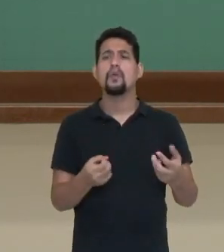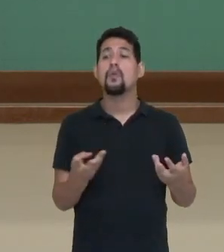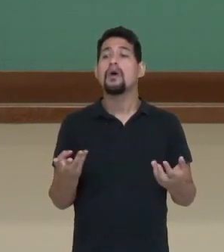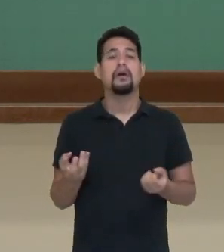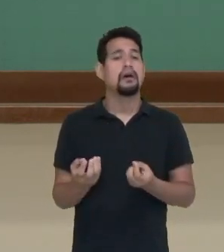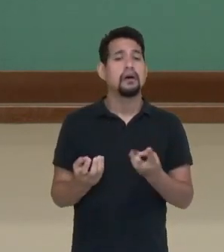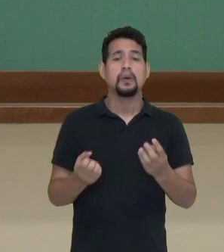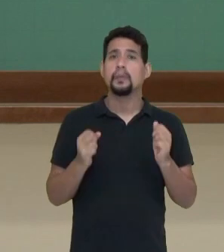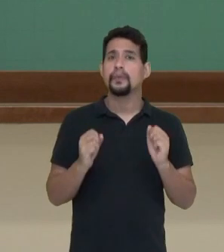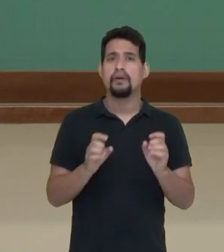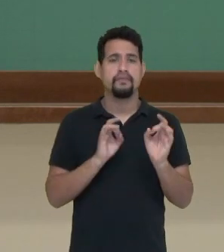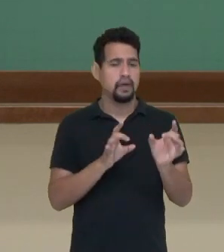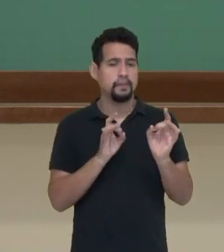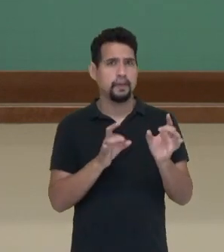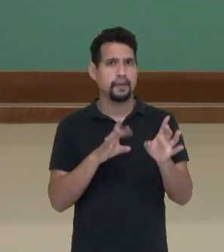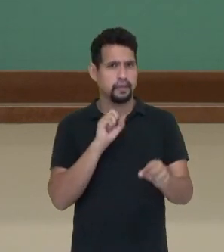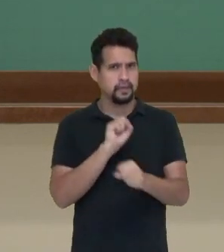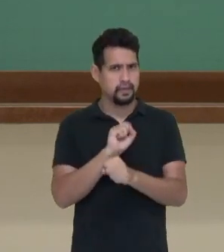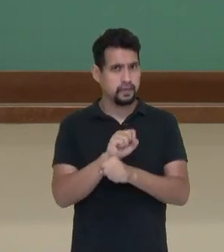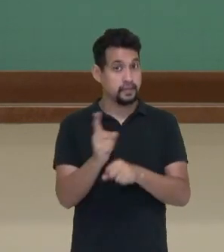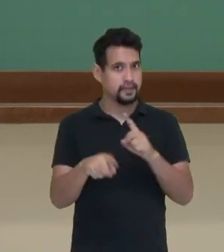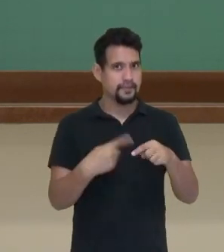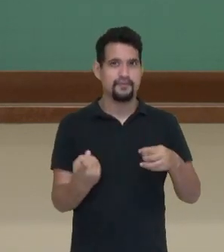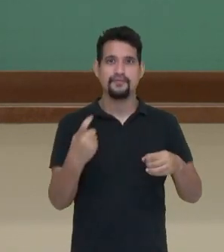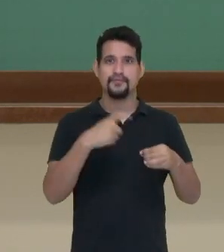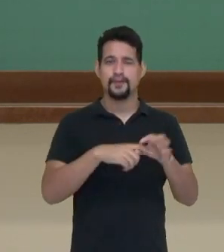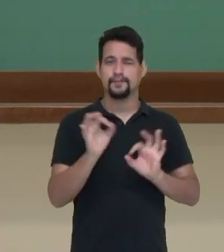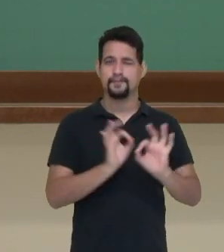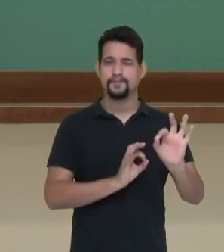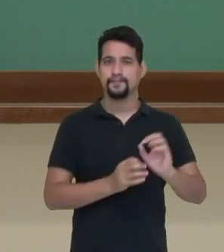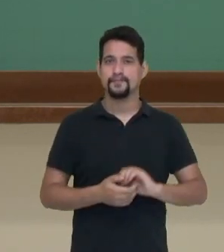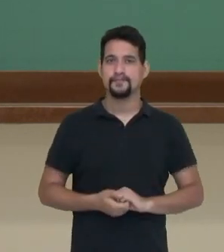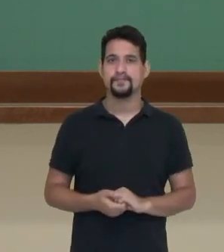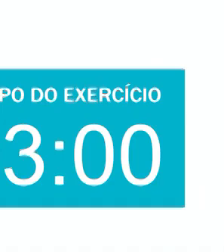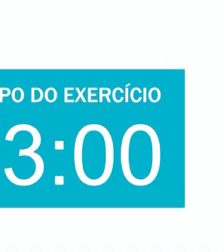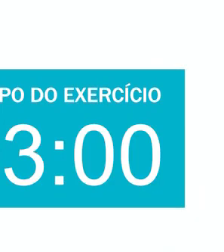por quanto que pode ser vendido aí. Vou dar um tempinho, eu já retomo para fazer a correção.